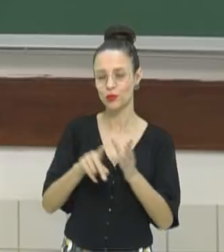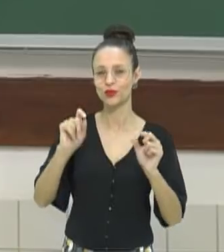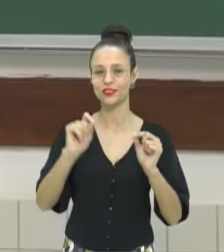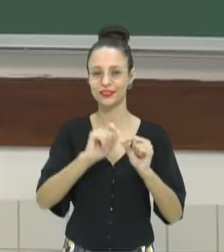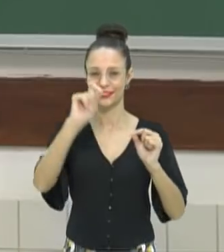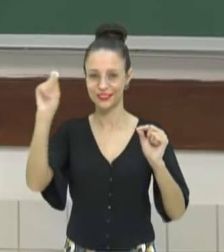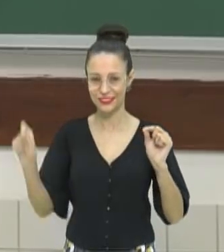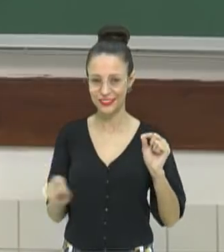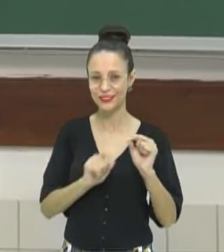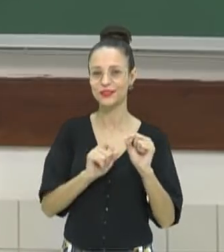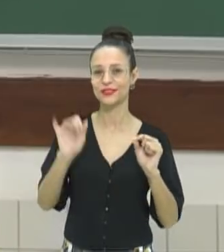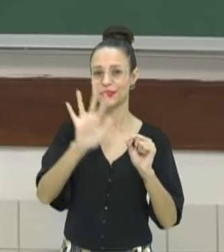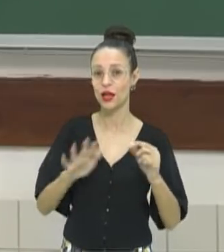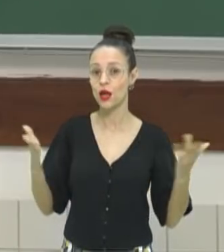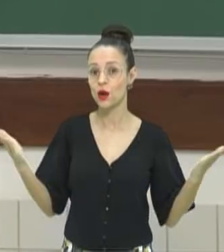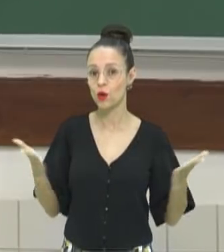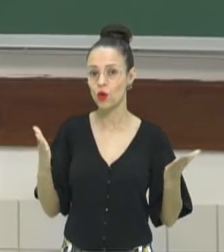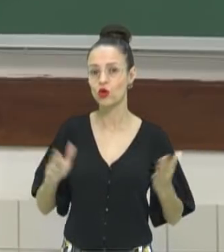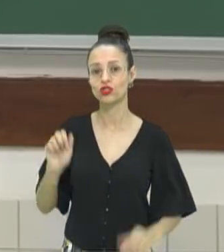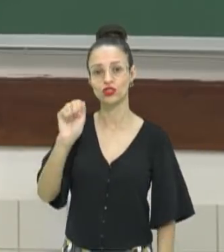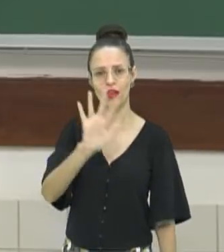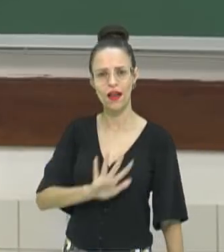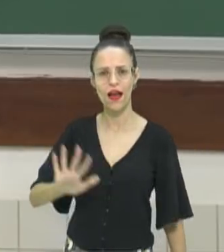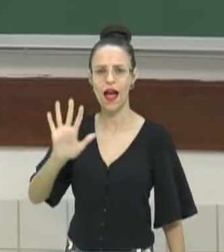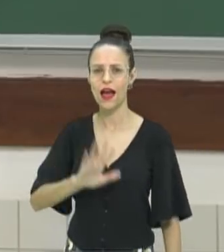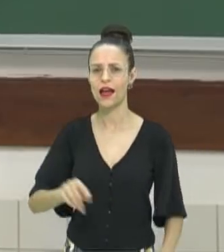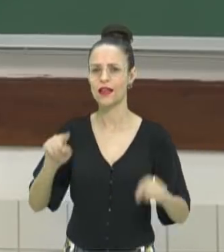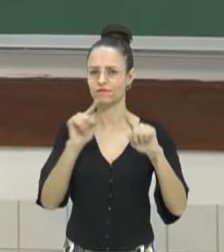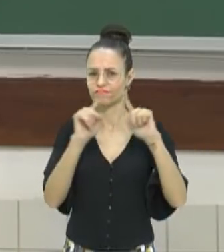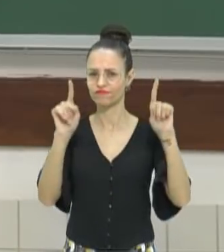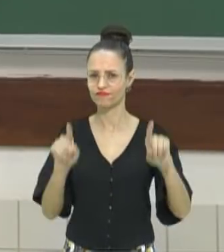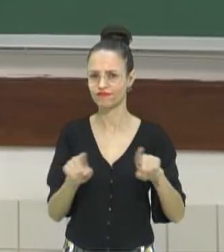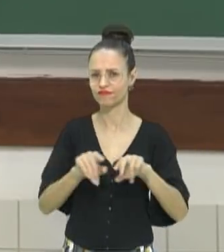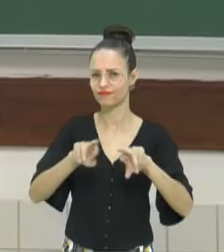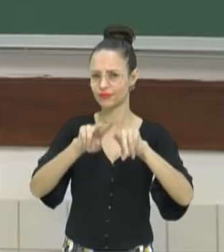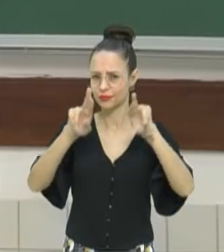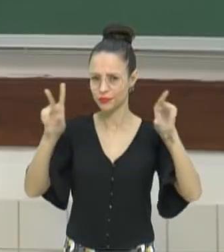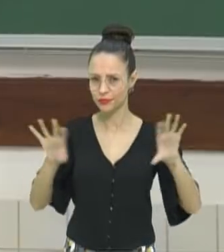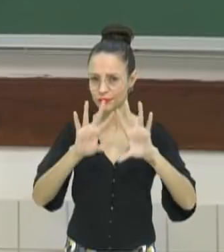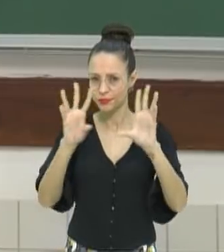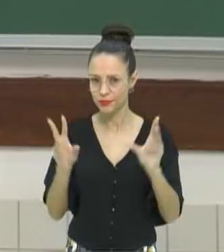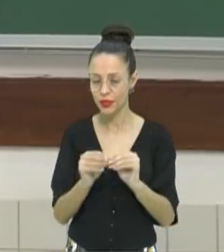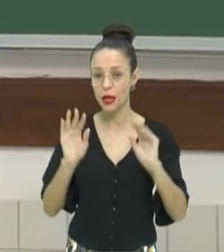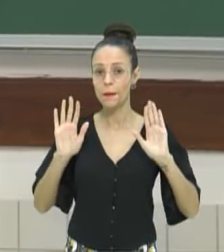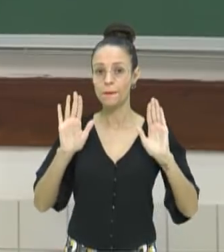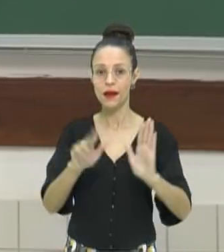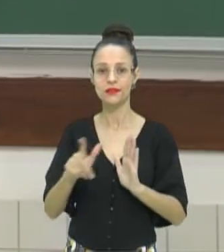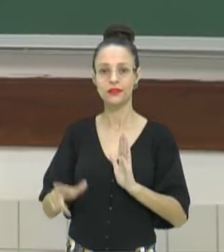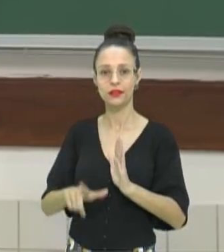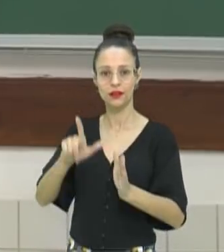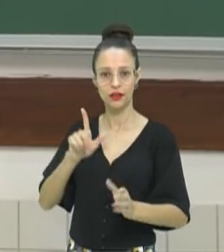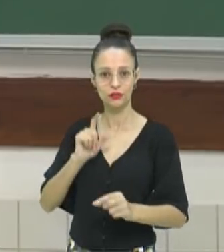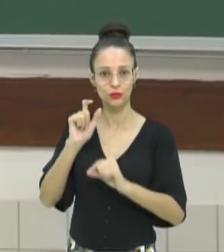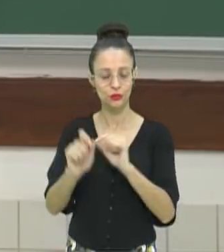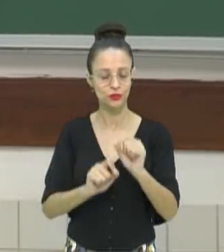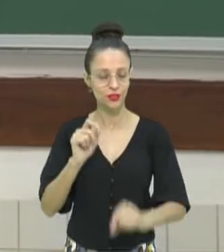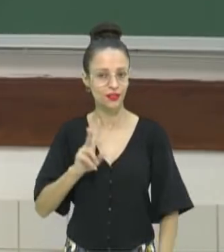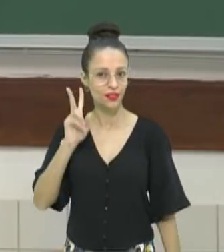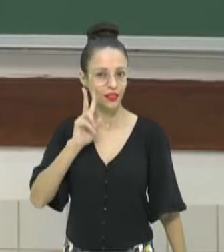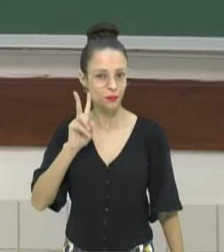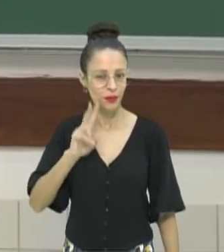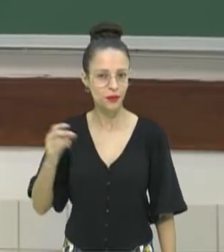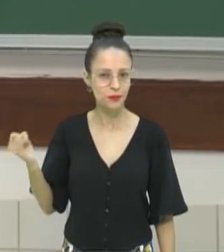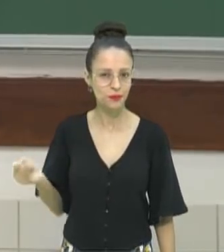com área de polígonos em geral. Mas, antes de qualquer coisa, o que nós precisamos